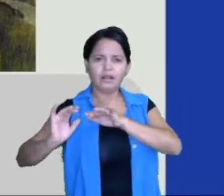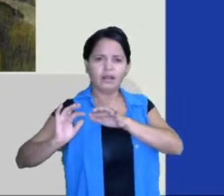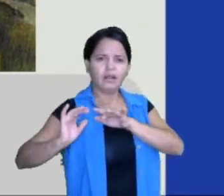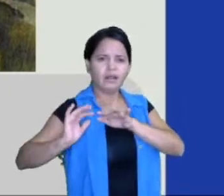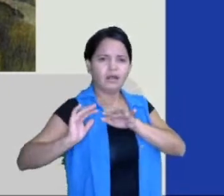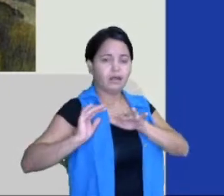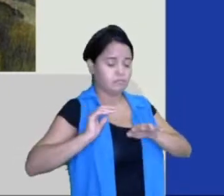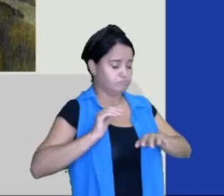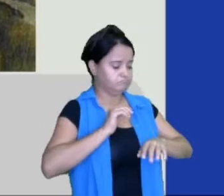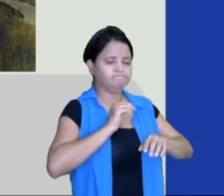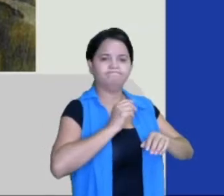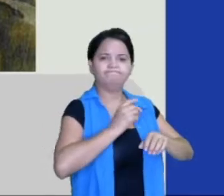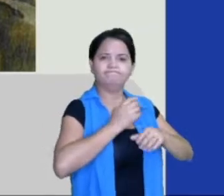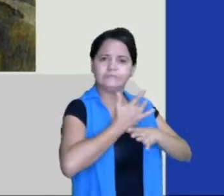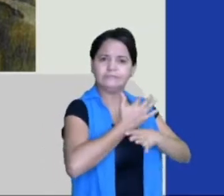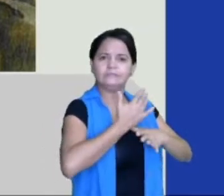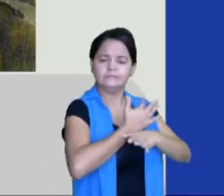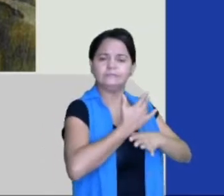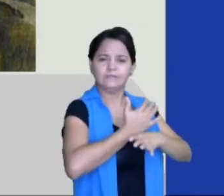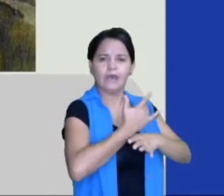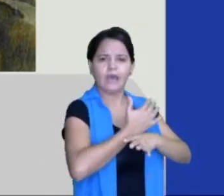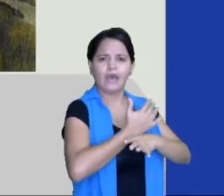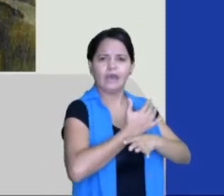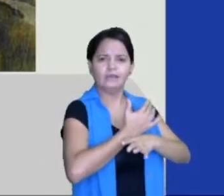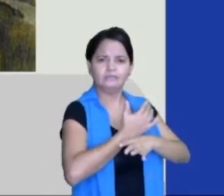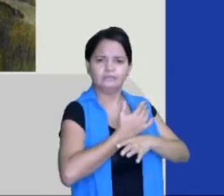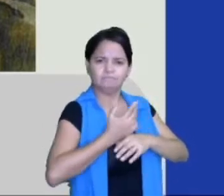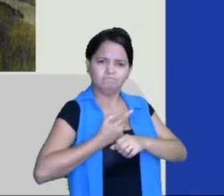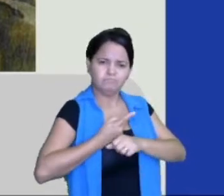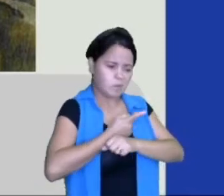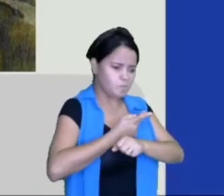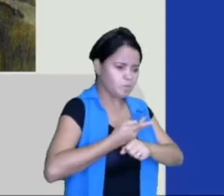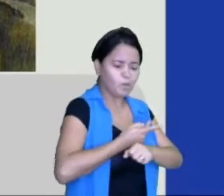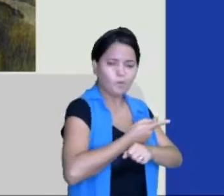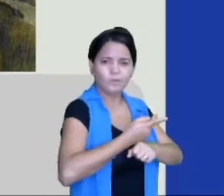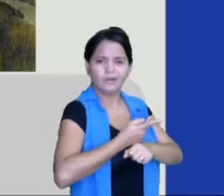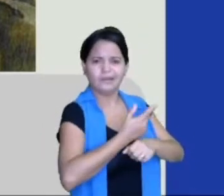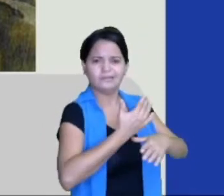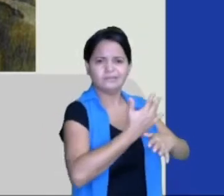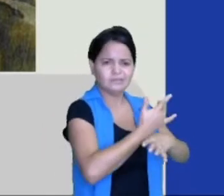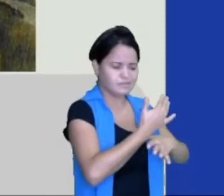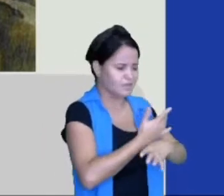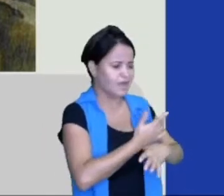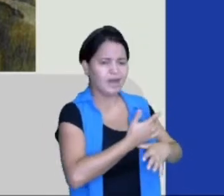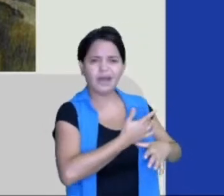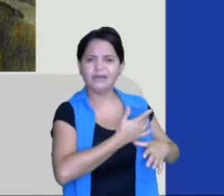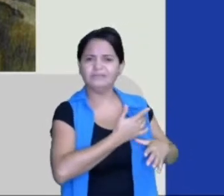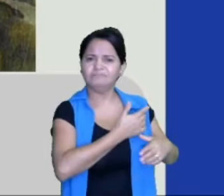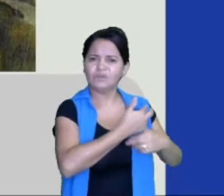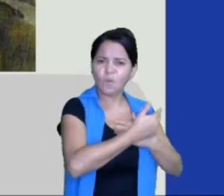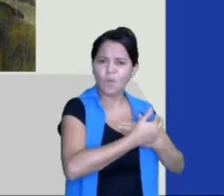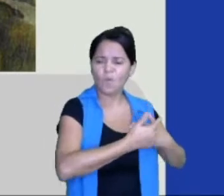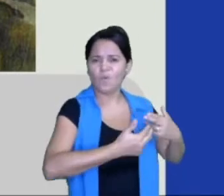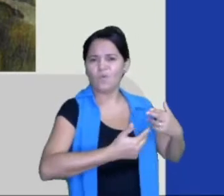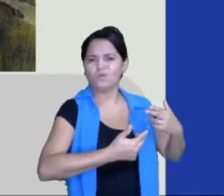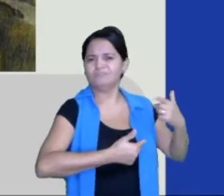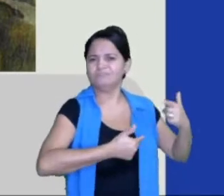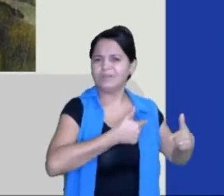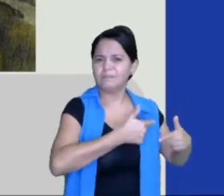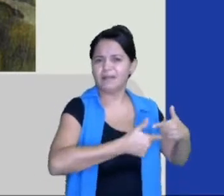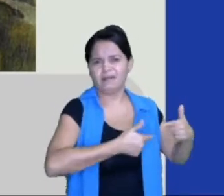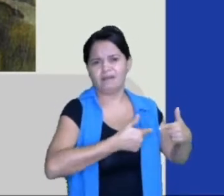procurar uma reserva de mão, aliás, vão participar da chamada reserva de mão de obra, tá? Então